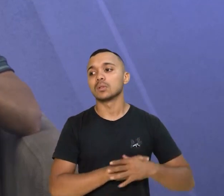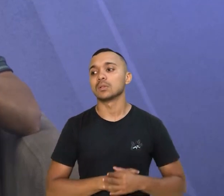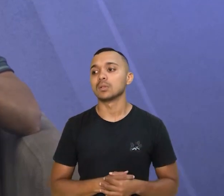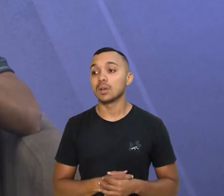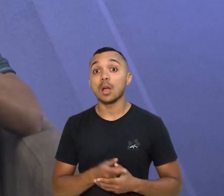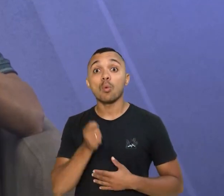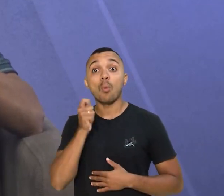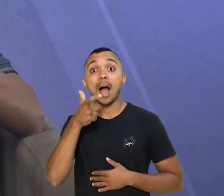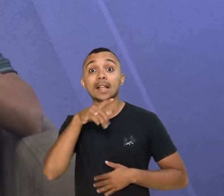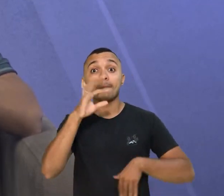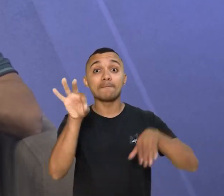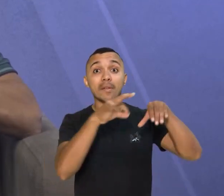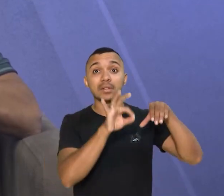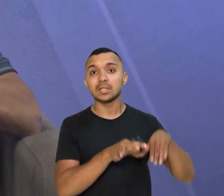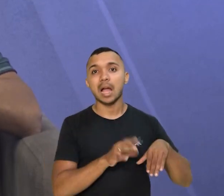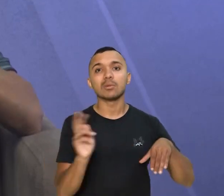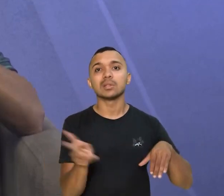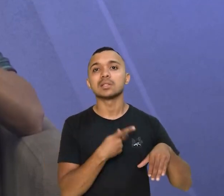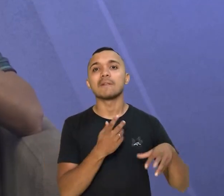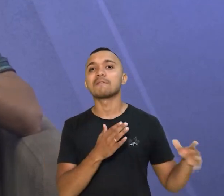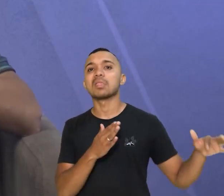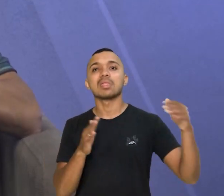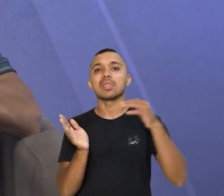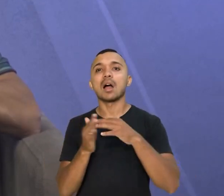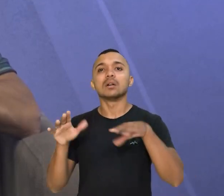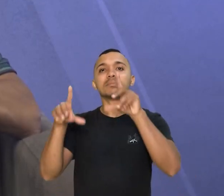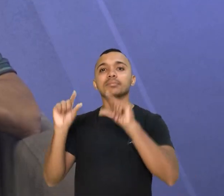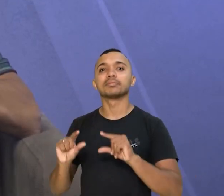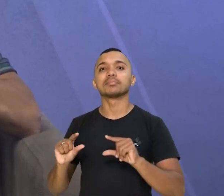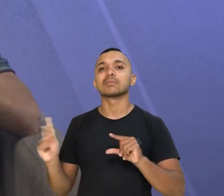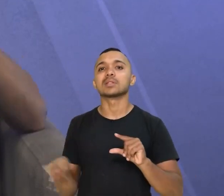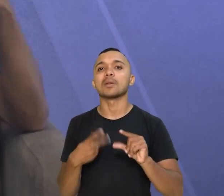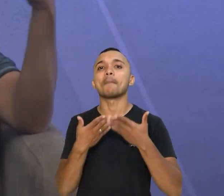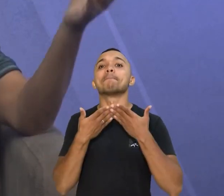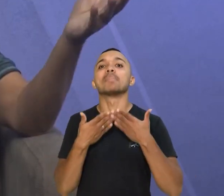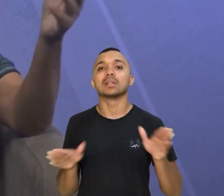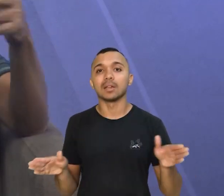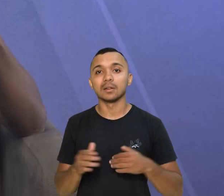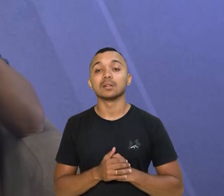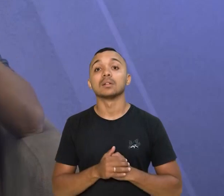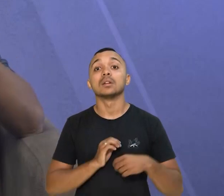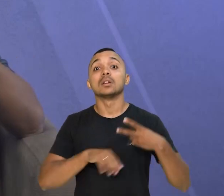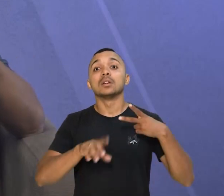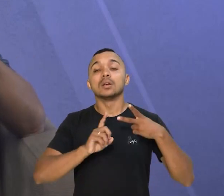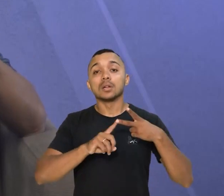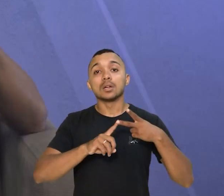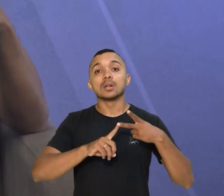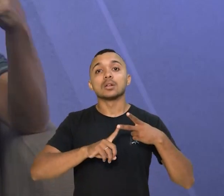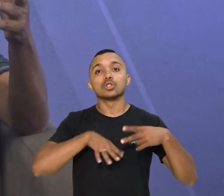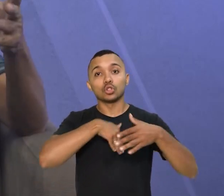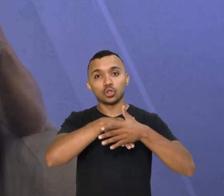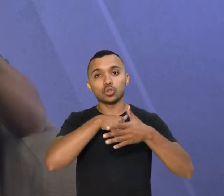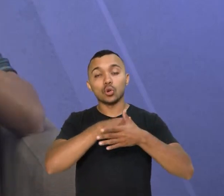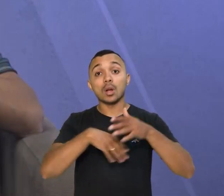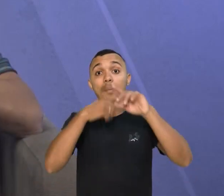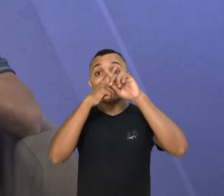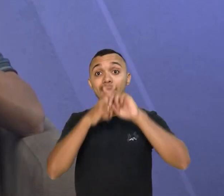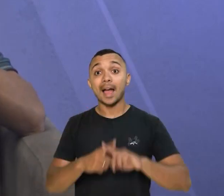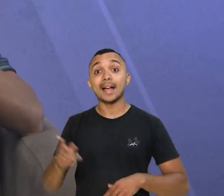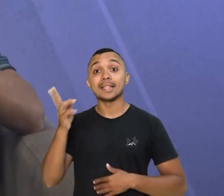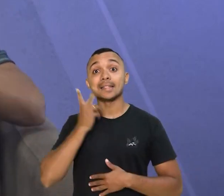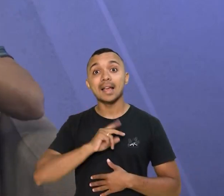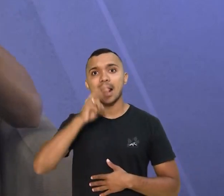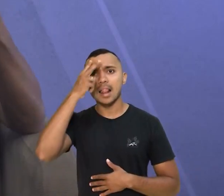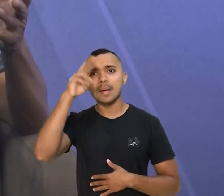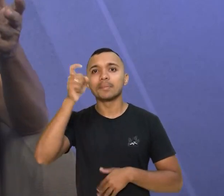estava ganhando o jogo, perdeu o jogo, empatou o jogo no final do jogo. E no segundo jogo do Campeonato Cearense, teve aquele pênalti no início,